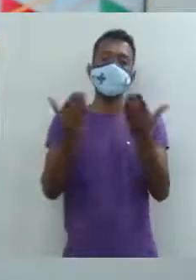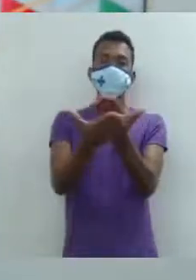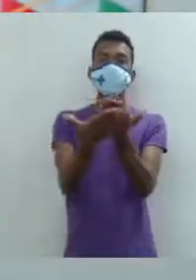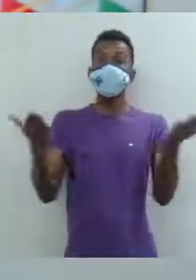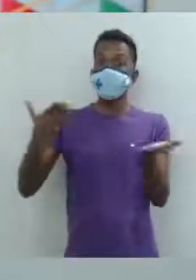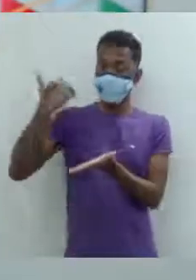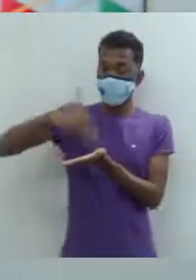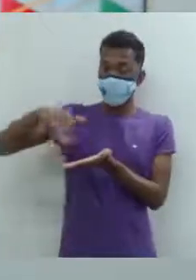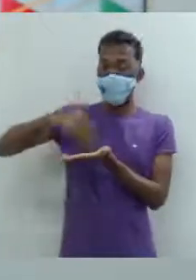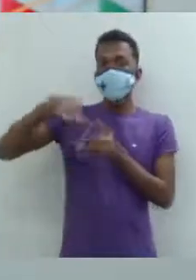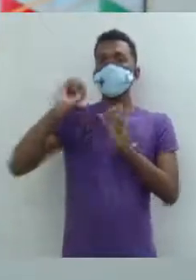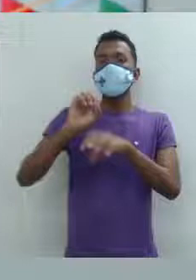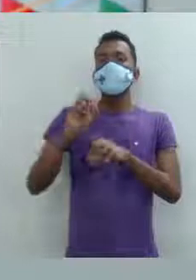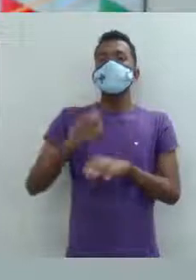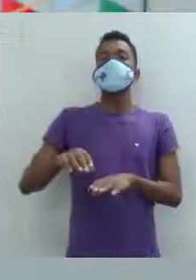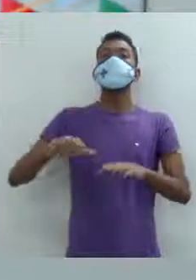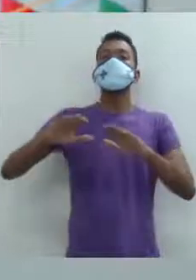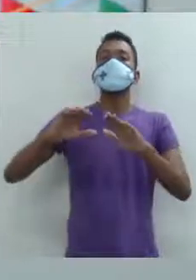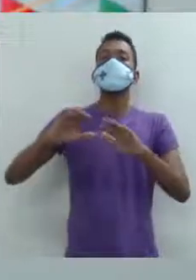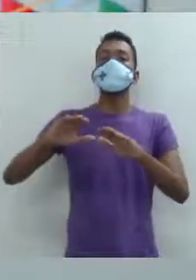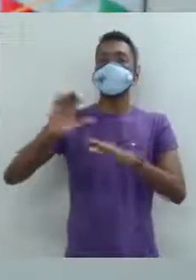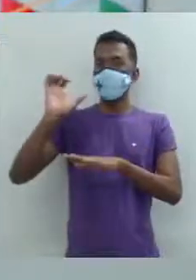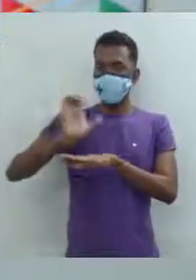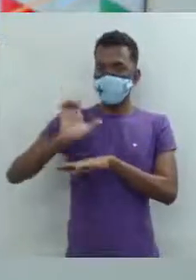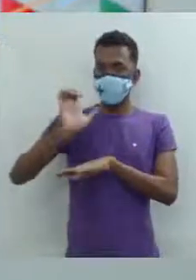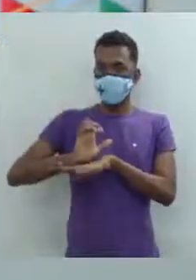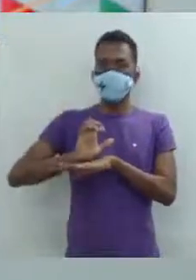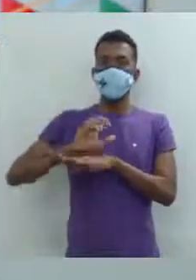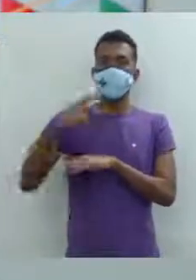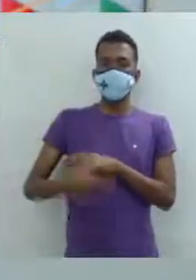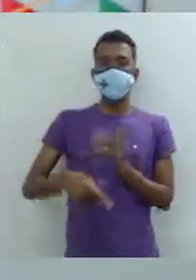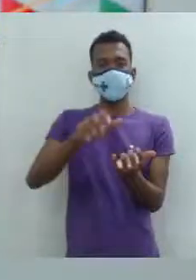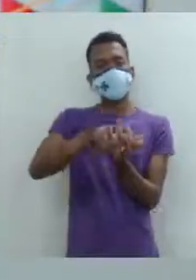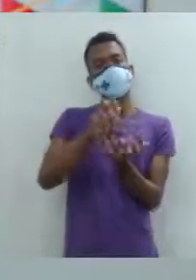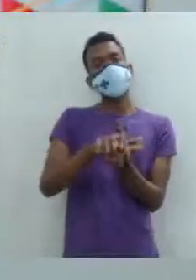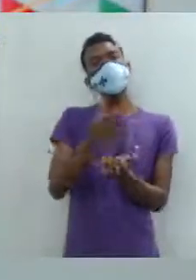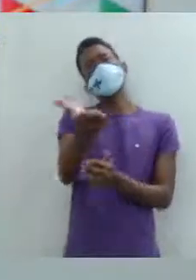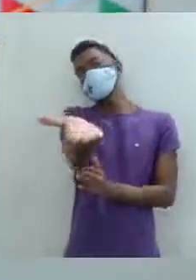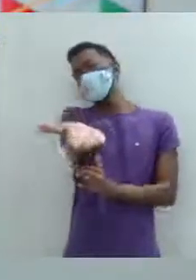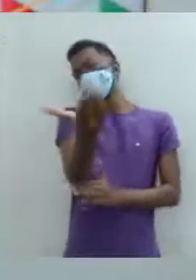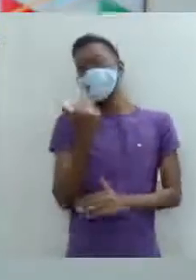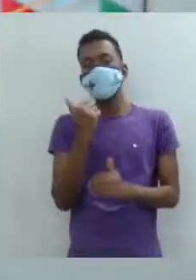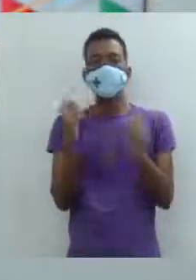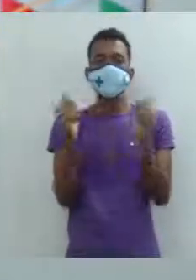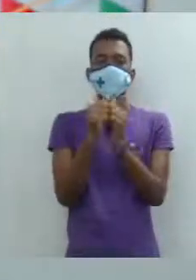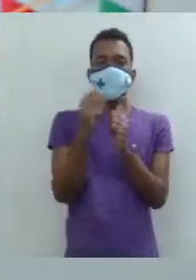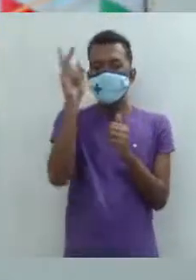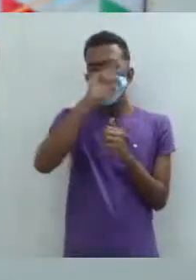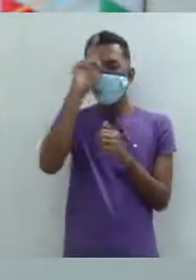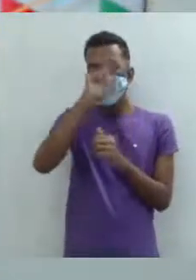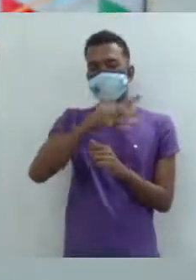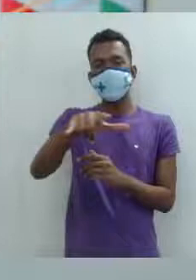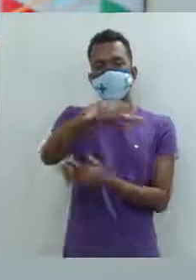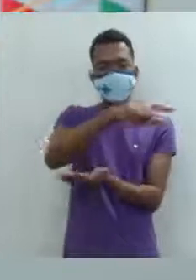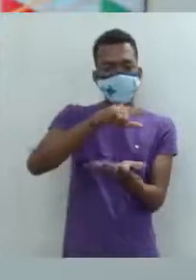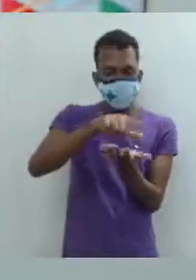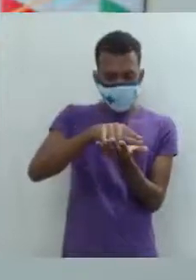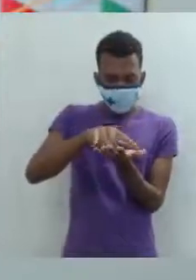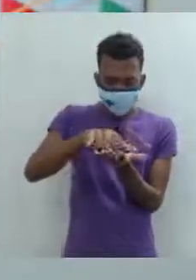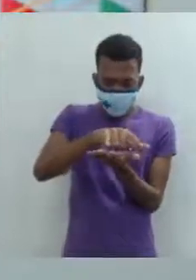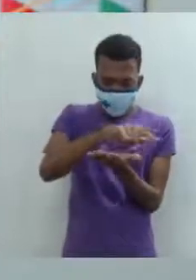Secretaria de Educação do Estado de Pernambuco, eu vos convido a entrar na nossa nave da história, a fazer